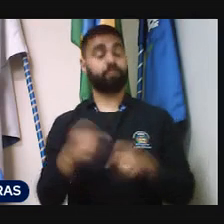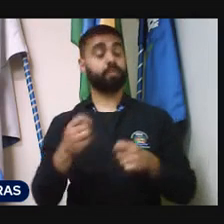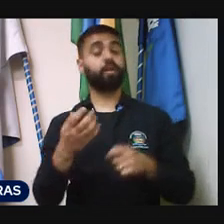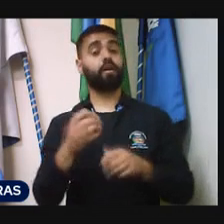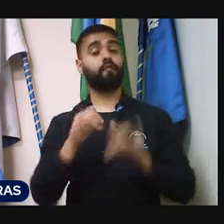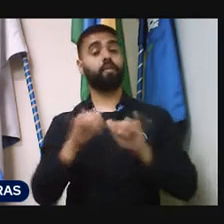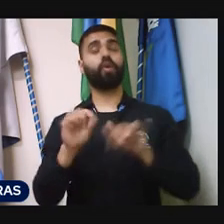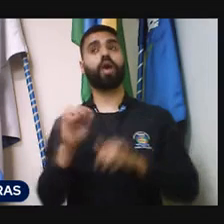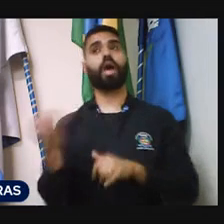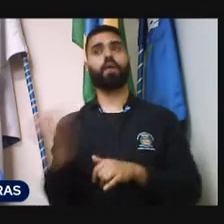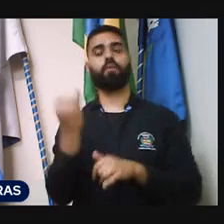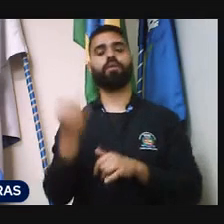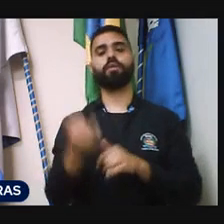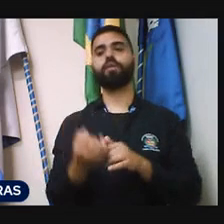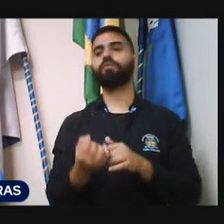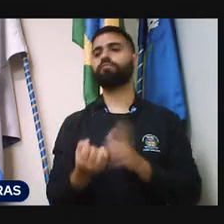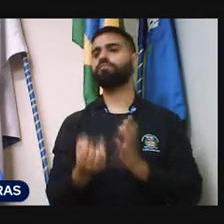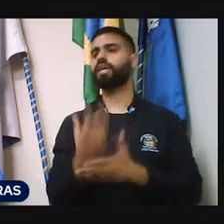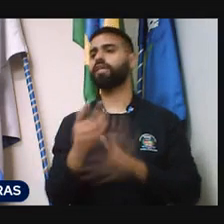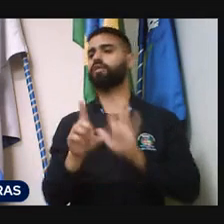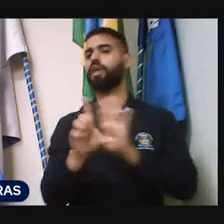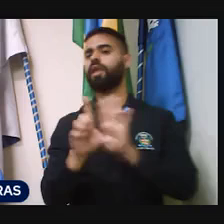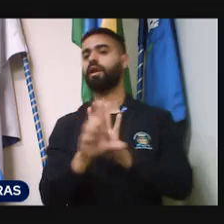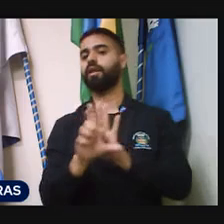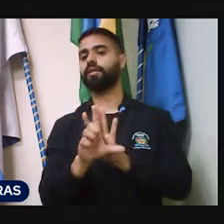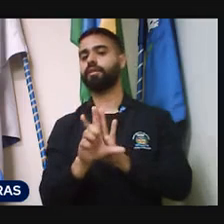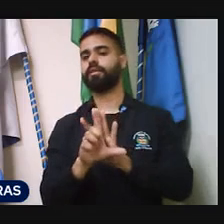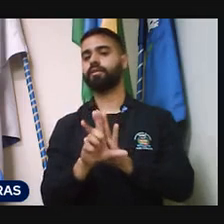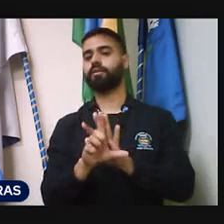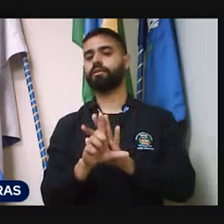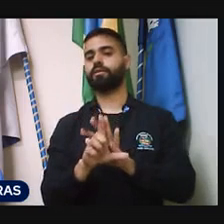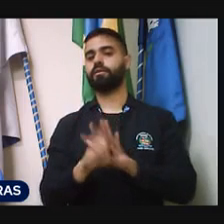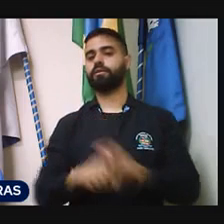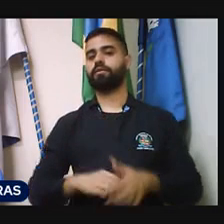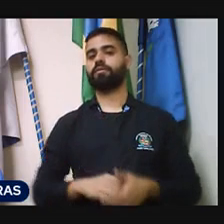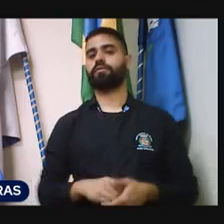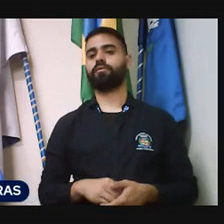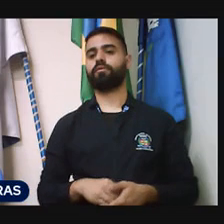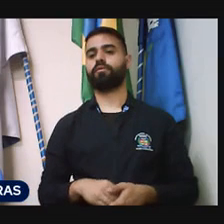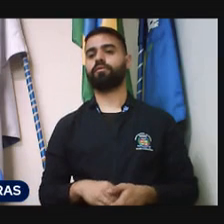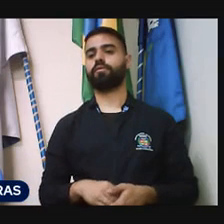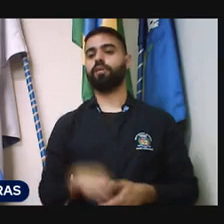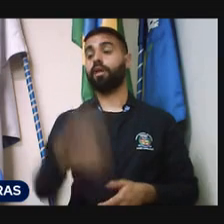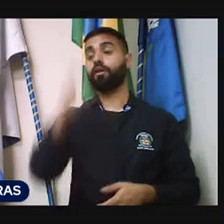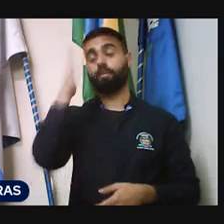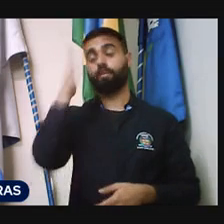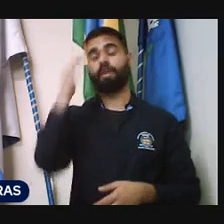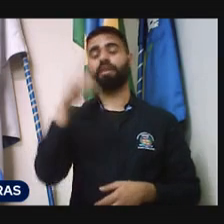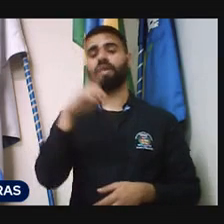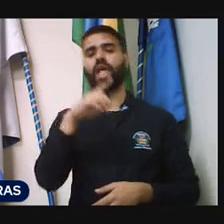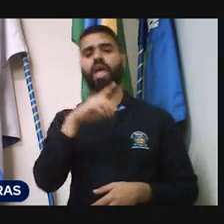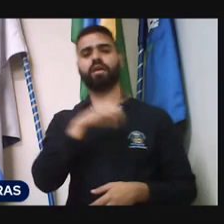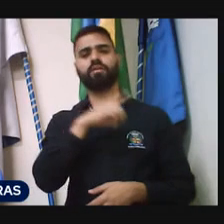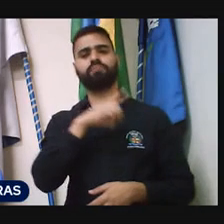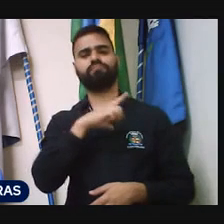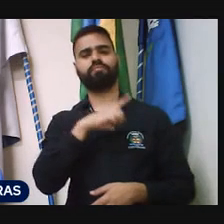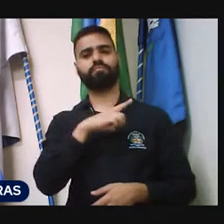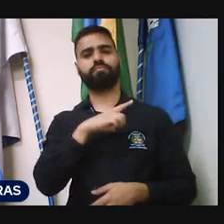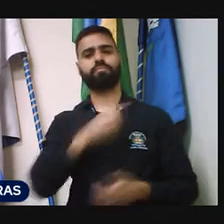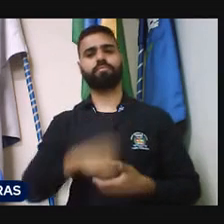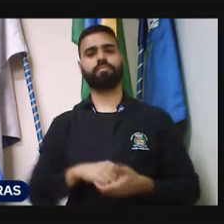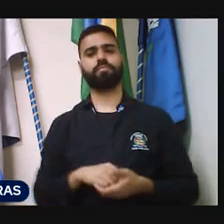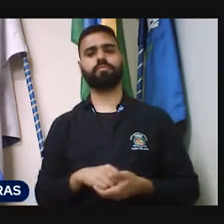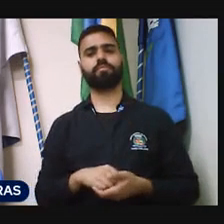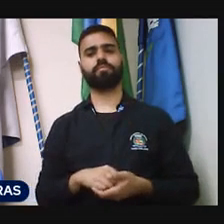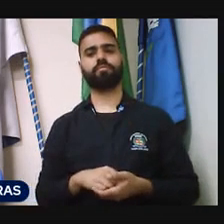lei 3.272 em nosso município Vista os inúmeros transtornos gerados pelos veículos abandonados que afetam o estacionamento